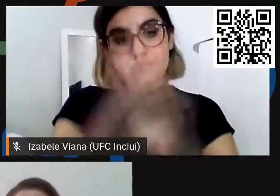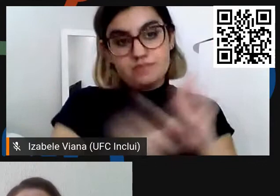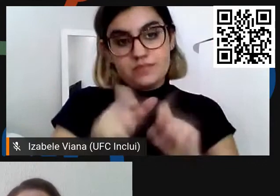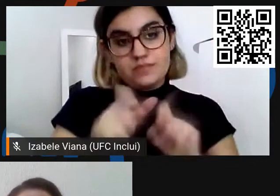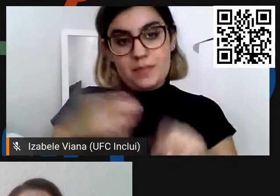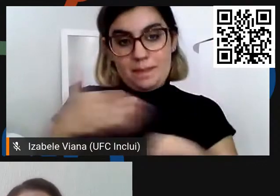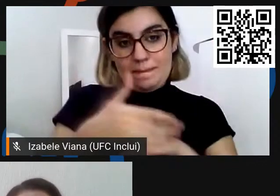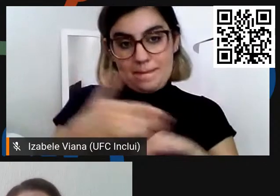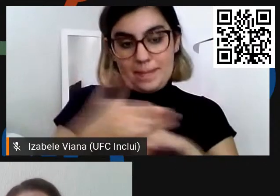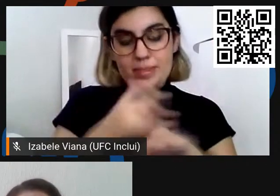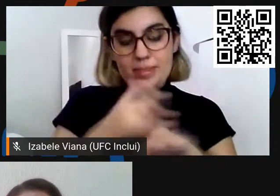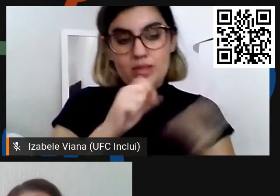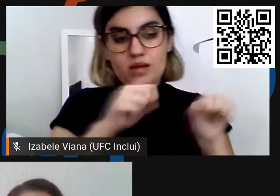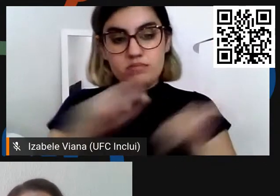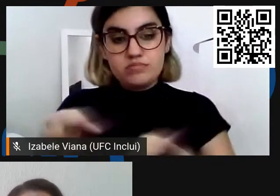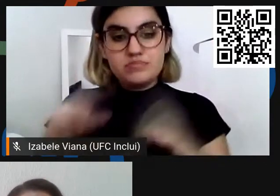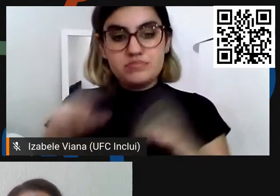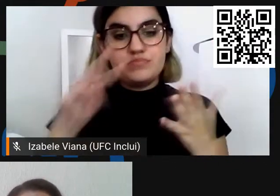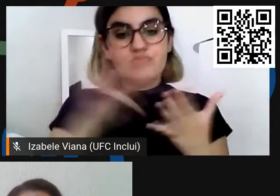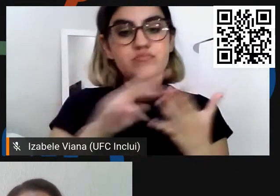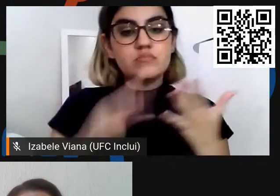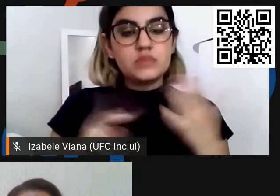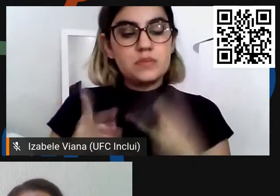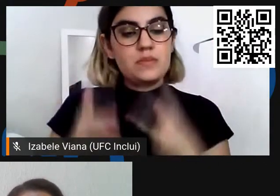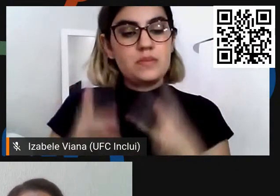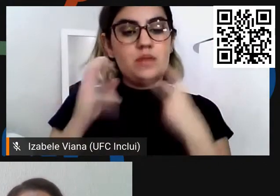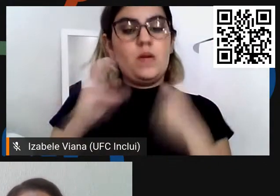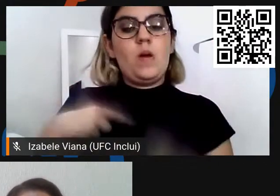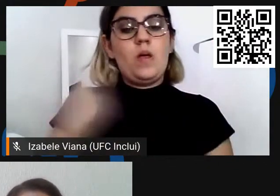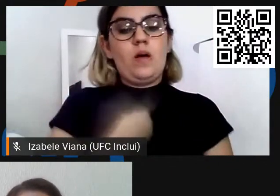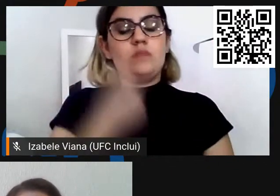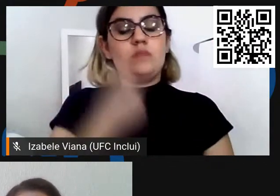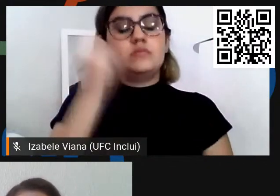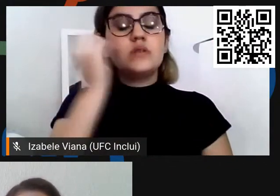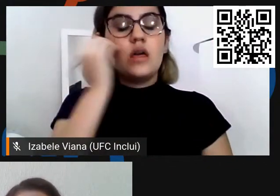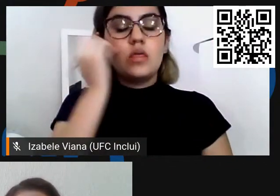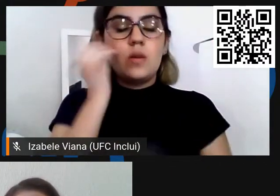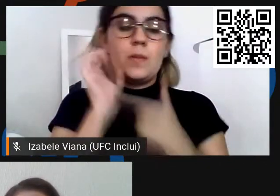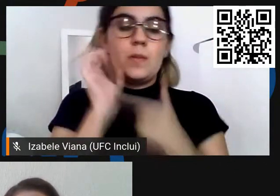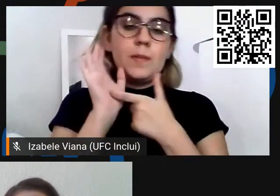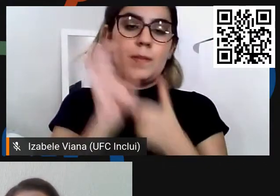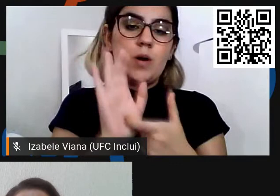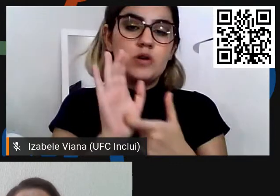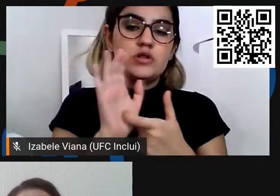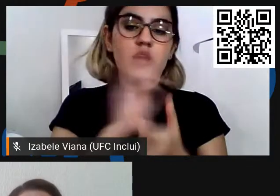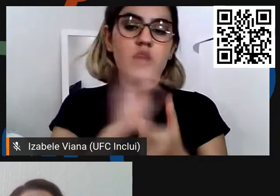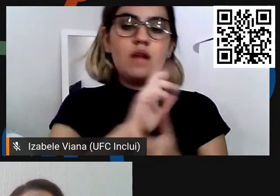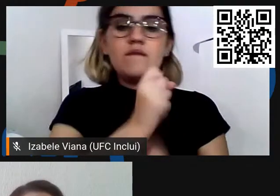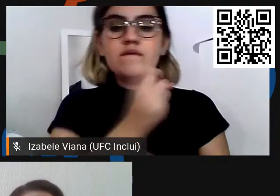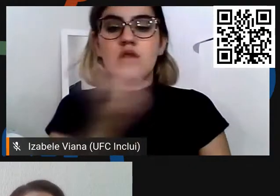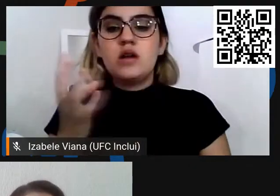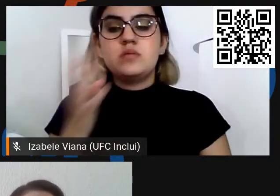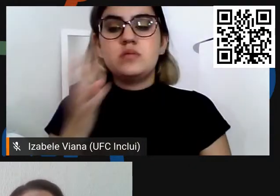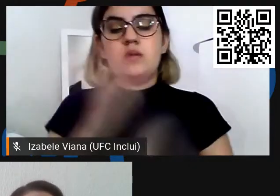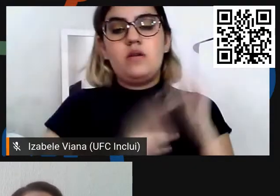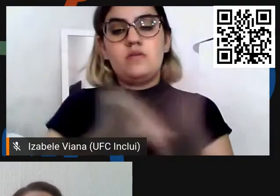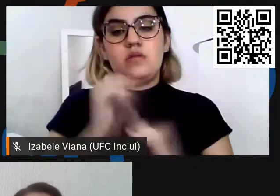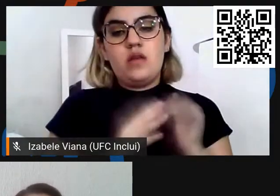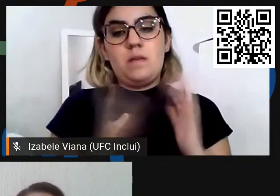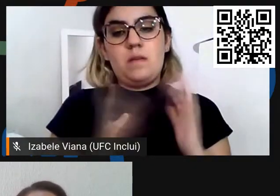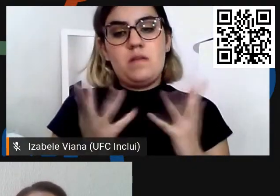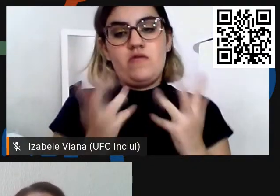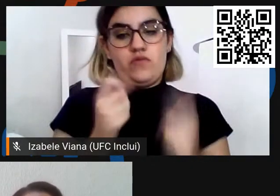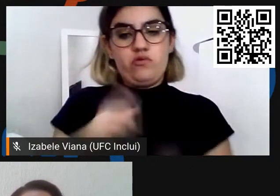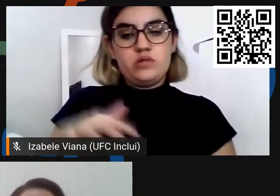Metodologia devem ter percebido que nós procuramos trazer vários profissionais de excelência na área, mas a gente sabe que existem